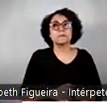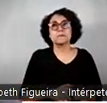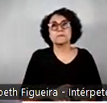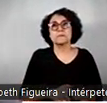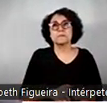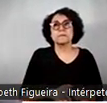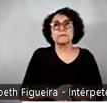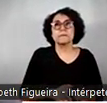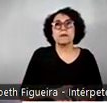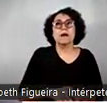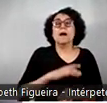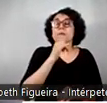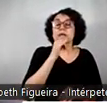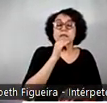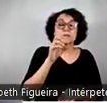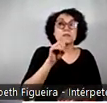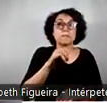no contexto de guerra Rússia-Ucrânia,